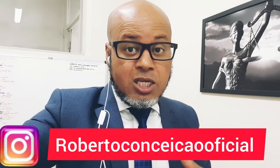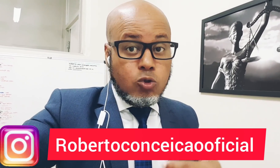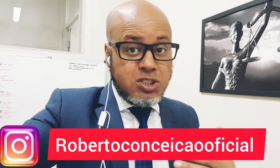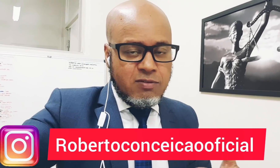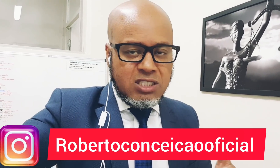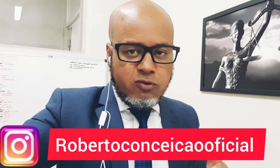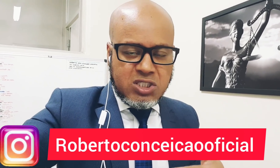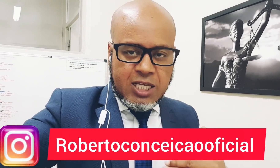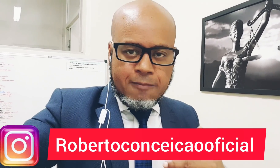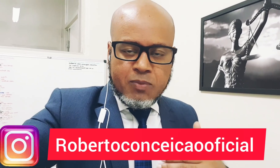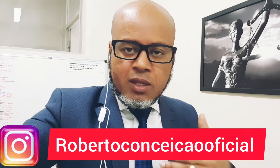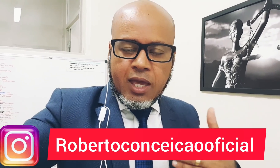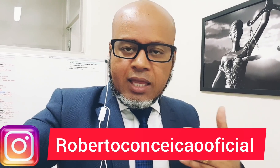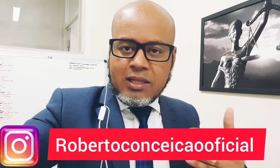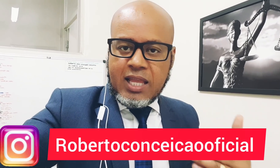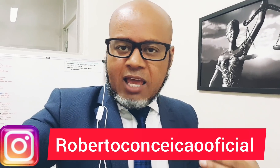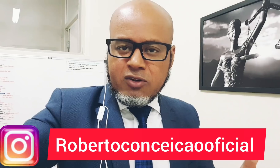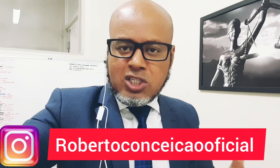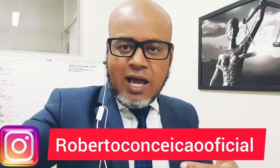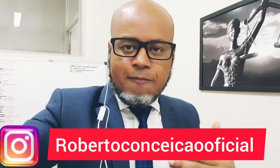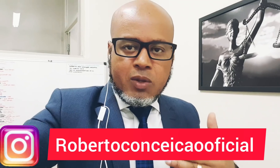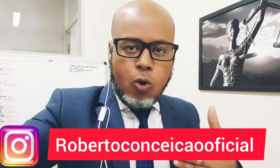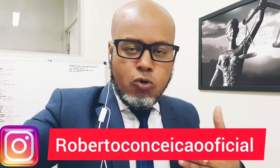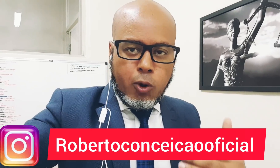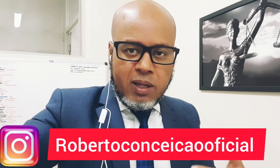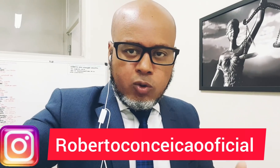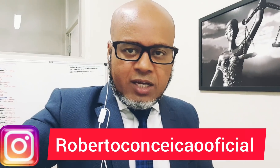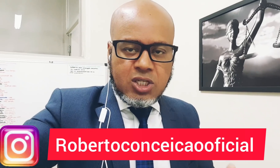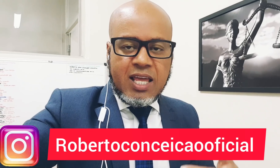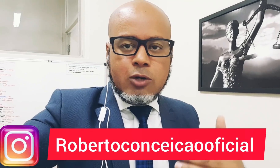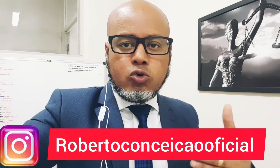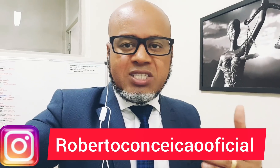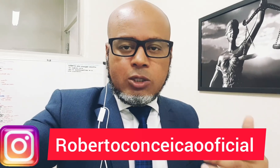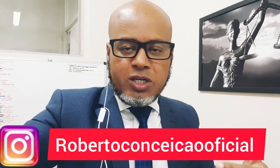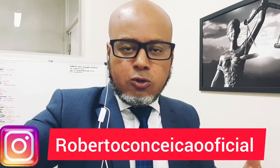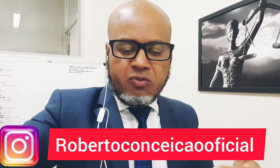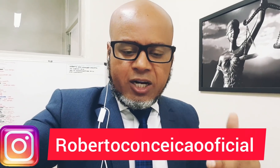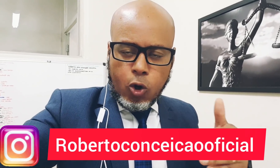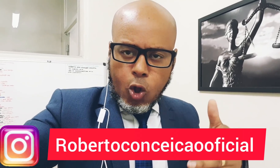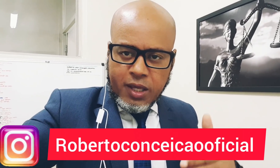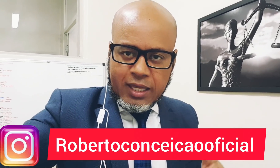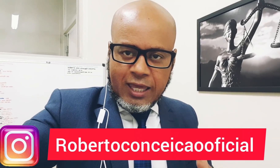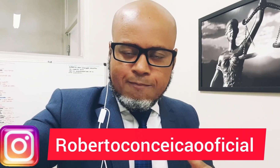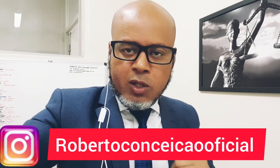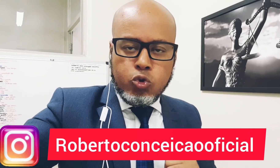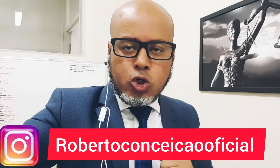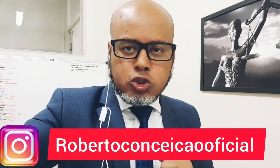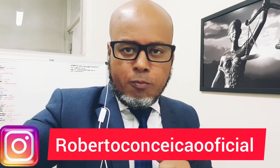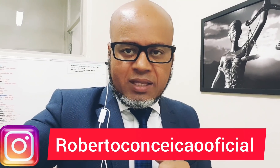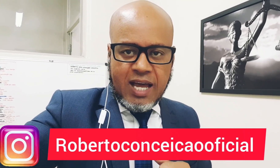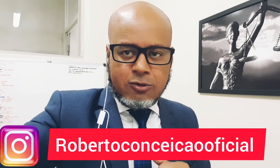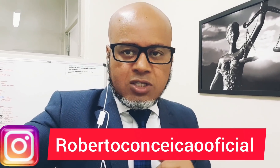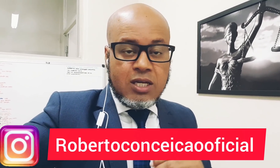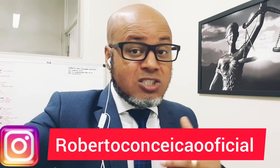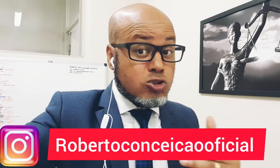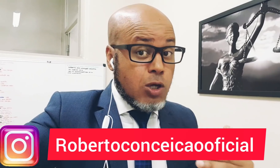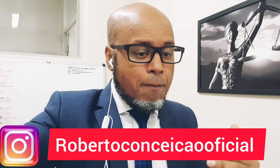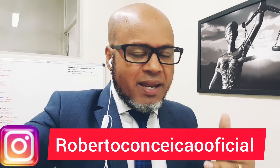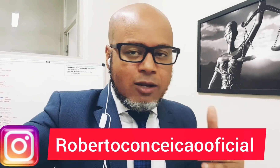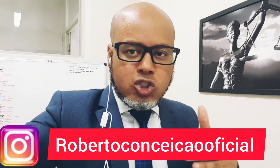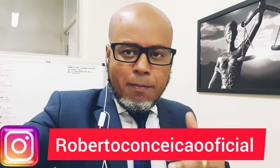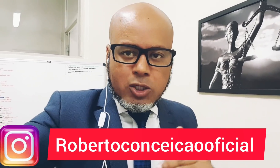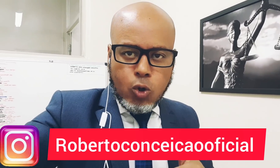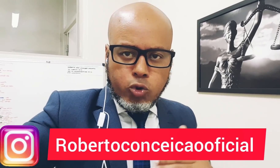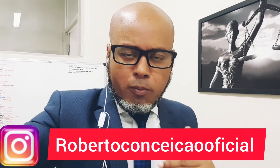Tem. Inclusive, se você teve já algum problema no Caixa Tem e conseguiu resolver, coloque aqui nos comentários. Se o